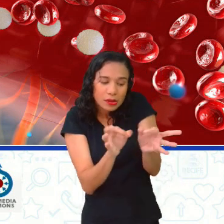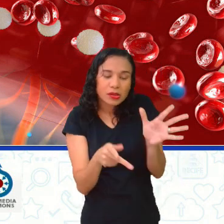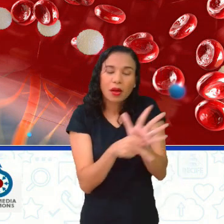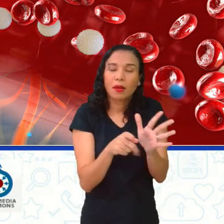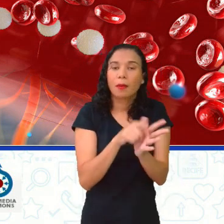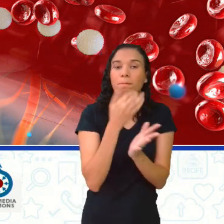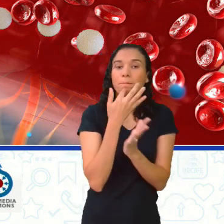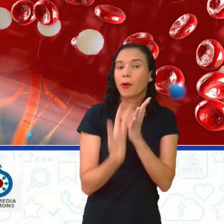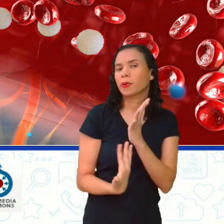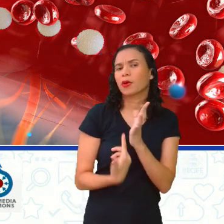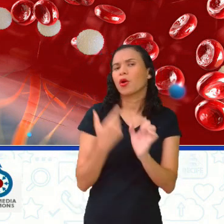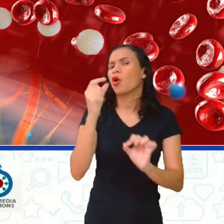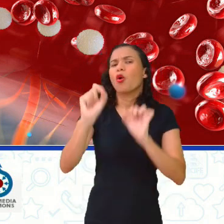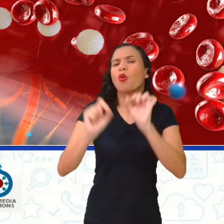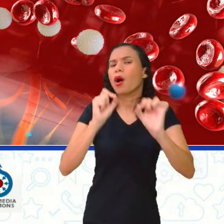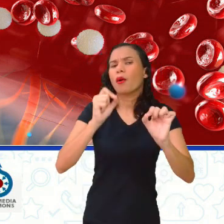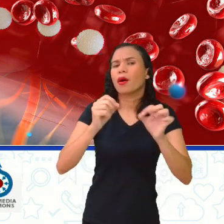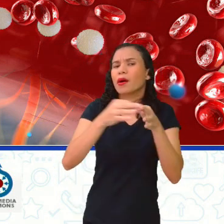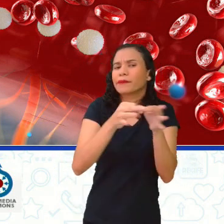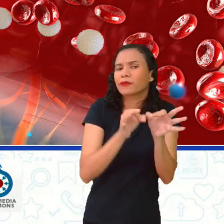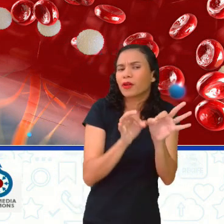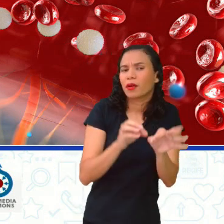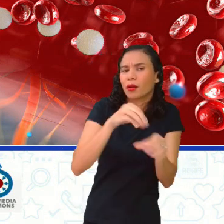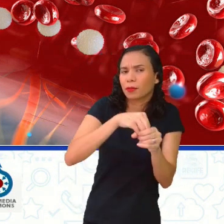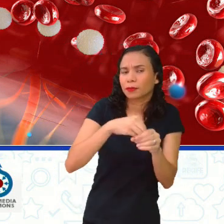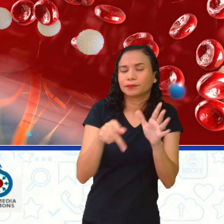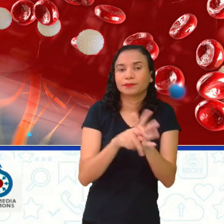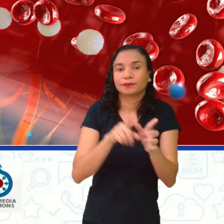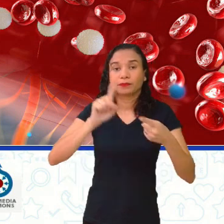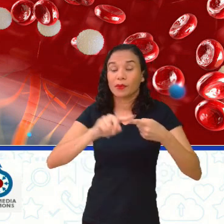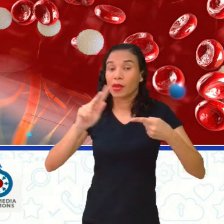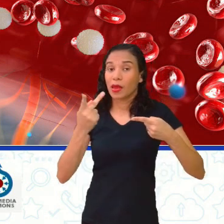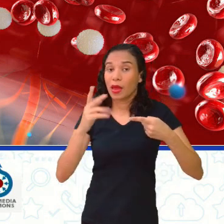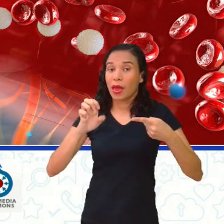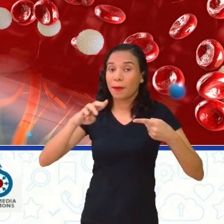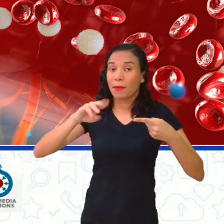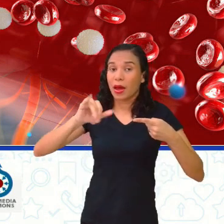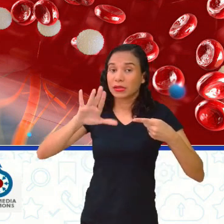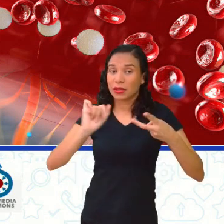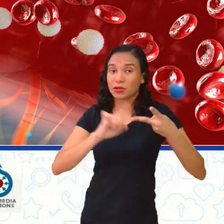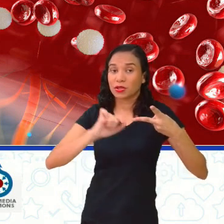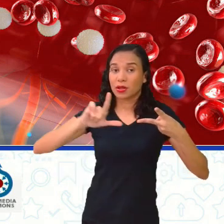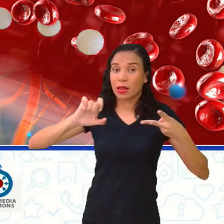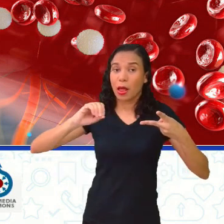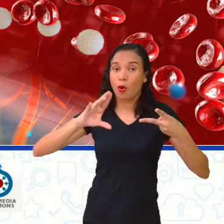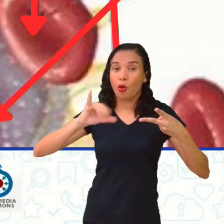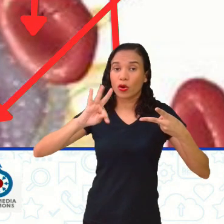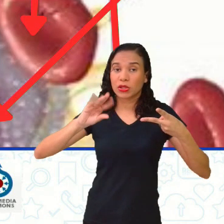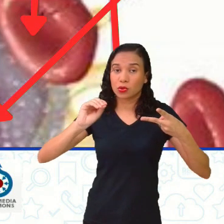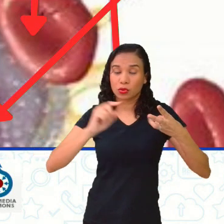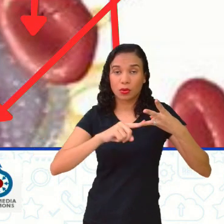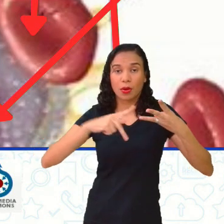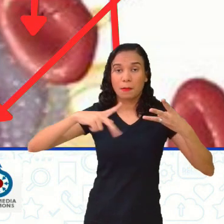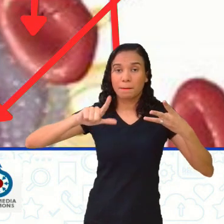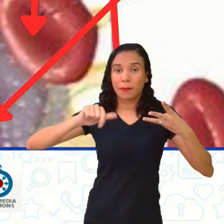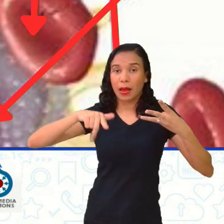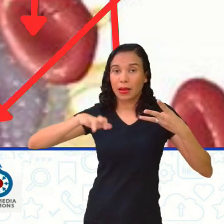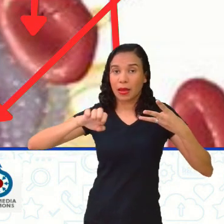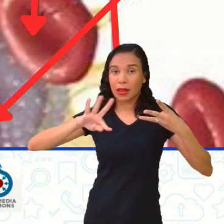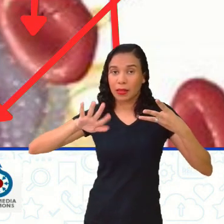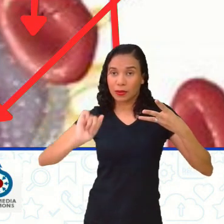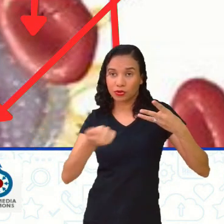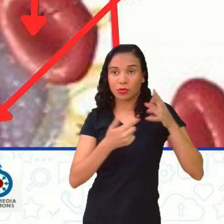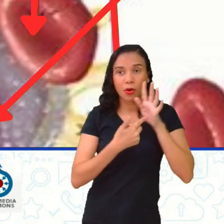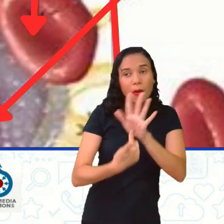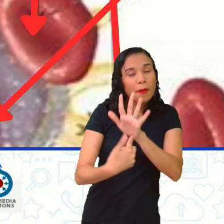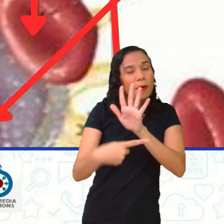sangue. E quem são esses elementos celulares? As hemácias, os leucócitos e as plaquetas. Eu agora vou apontar,